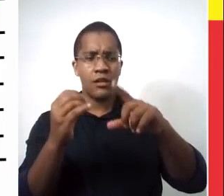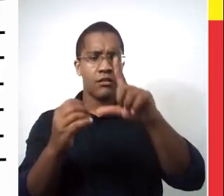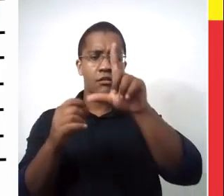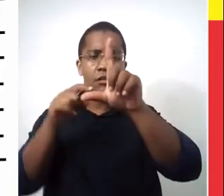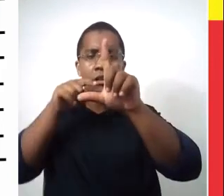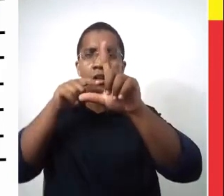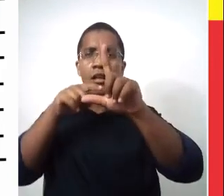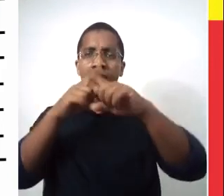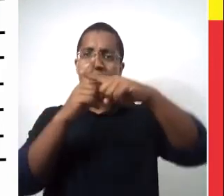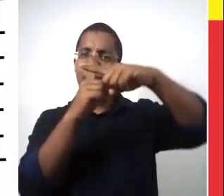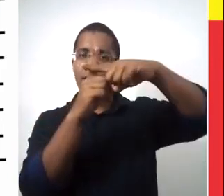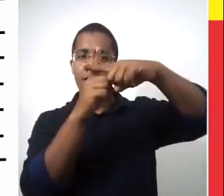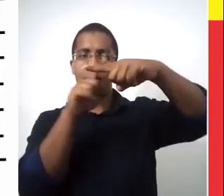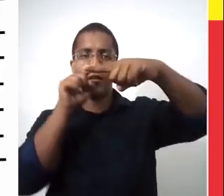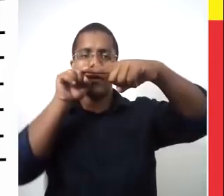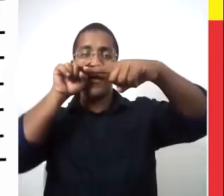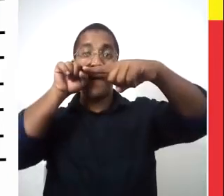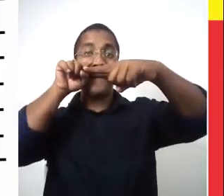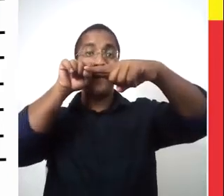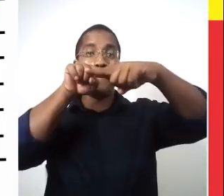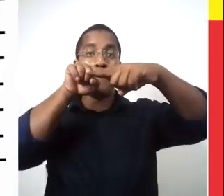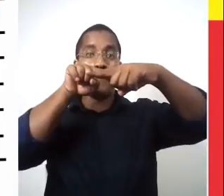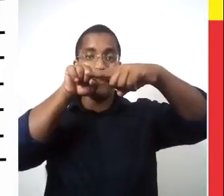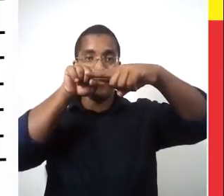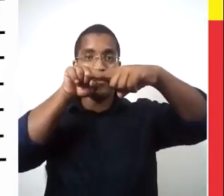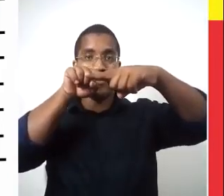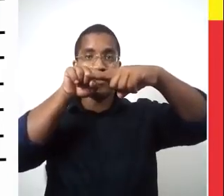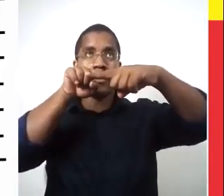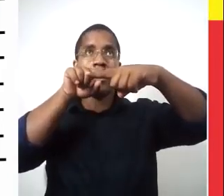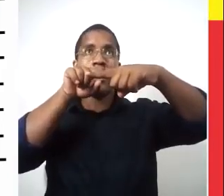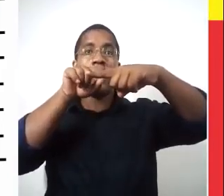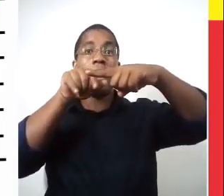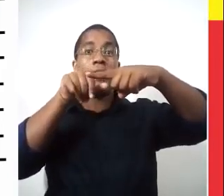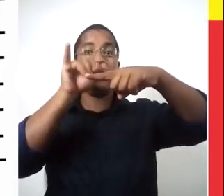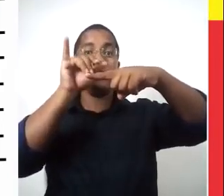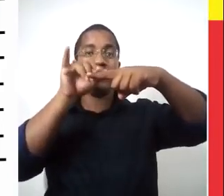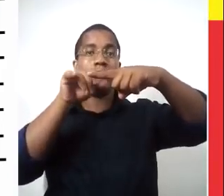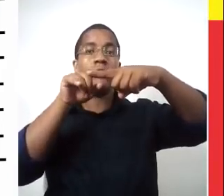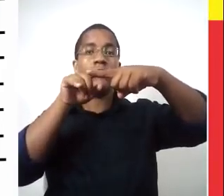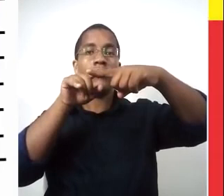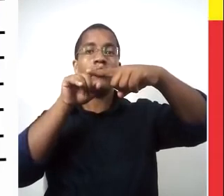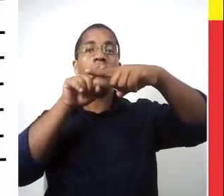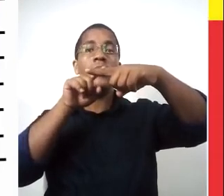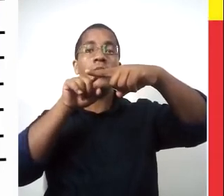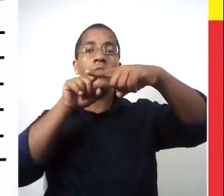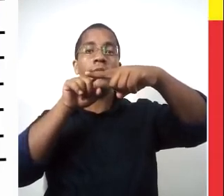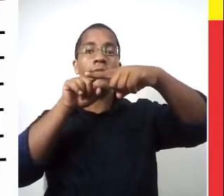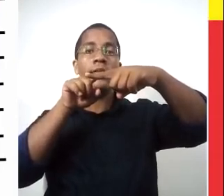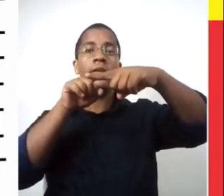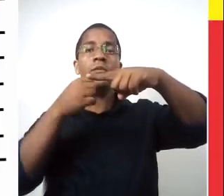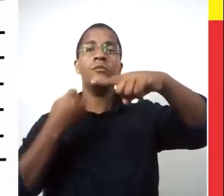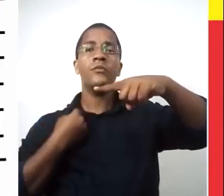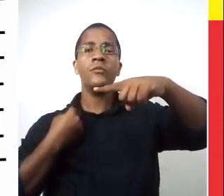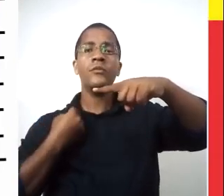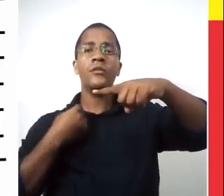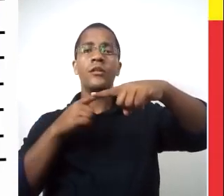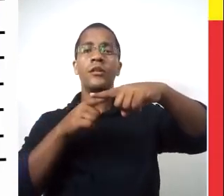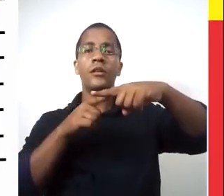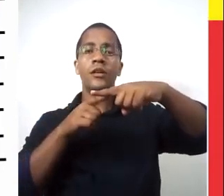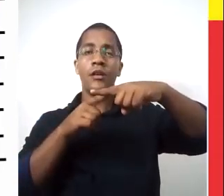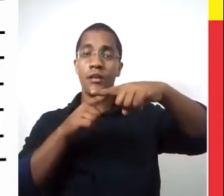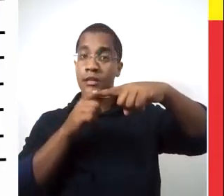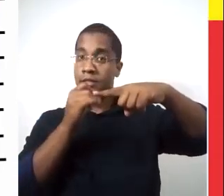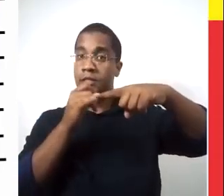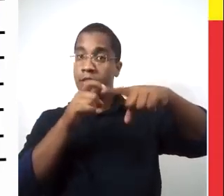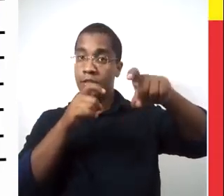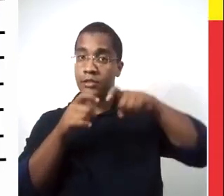vou marcar esse valor? Eu vou marcar na reta y, conforme a imagem aí, ó. Então, eu vou pegar e vou marcar. Por quê? Quando